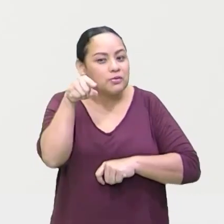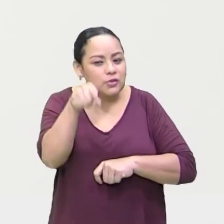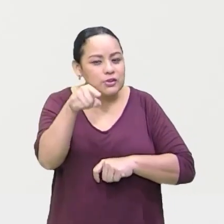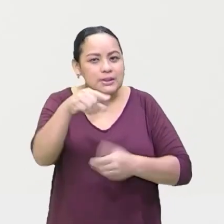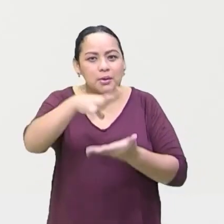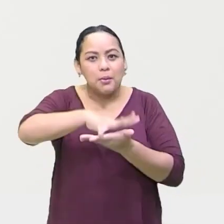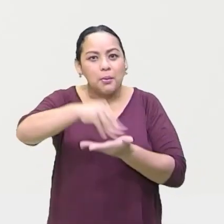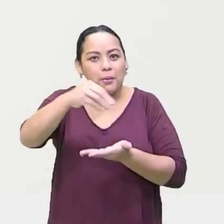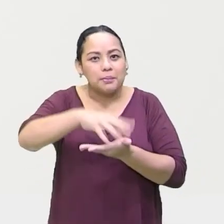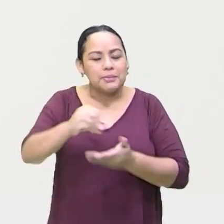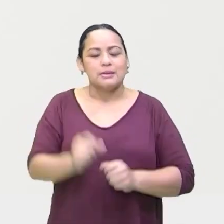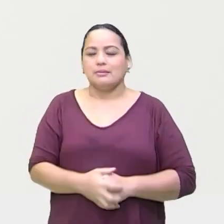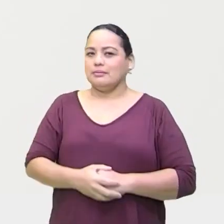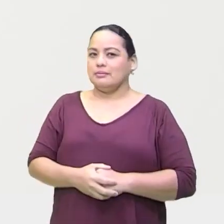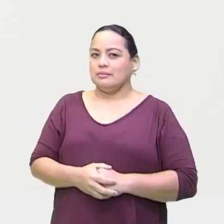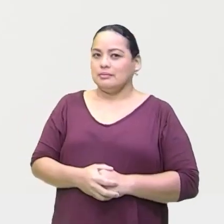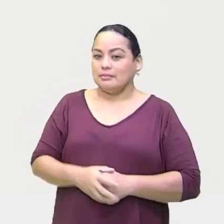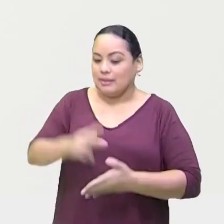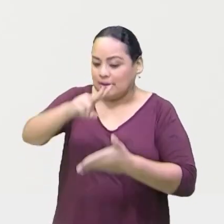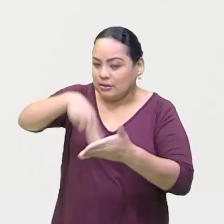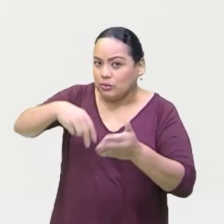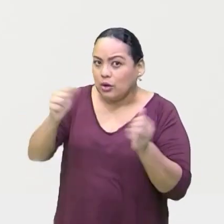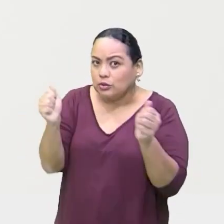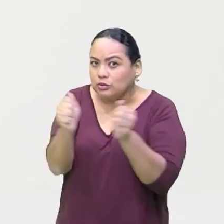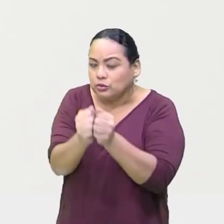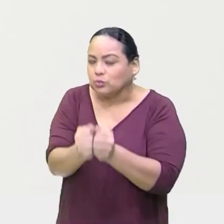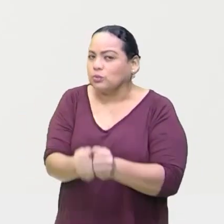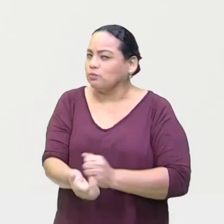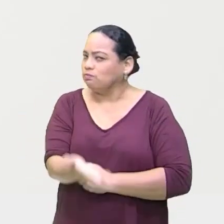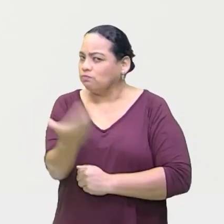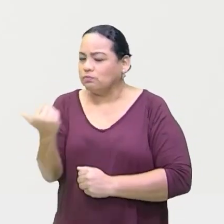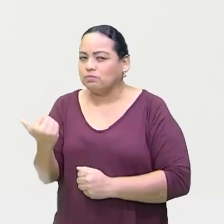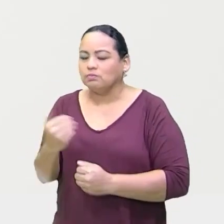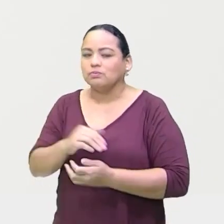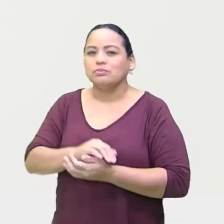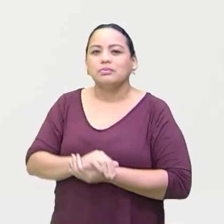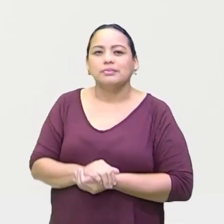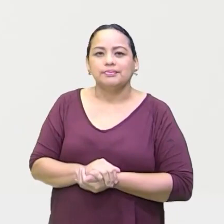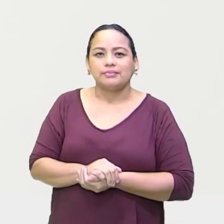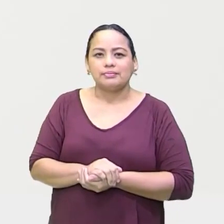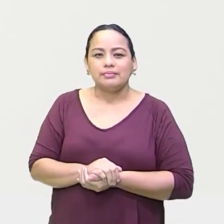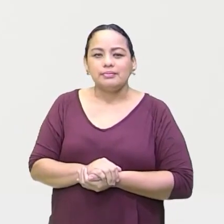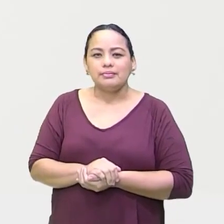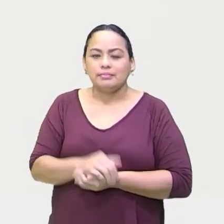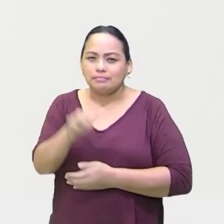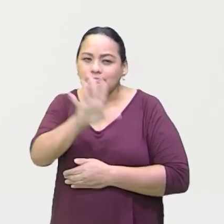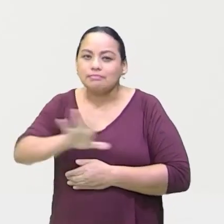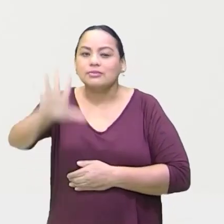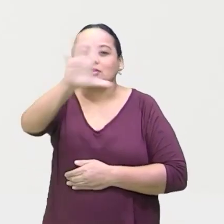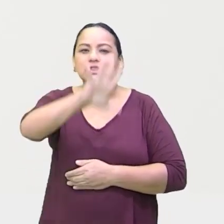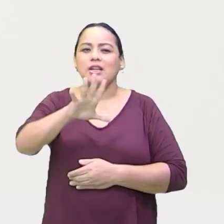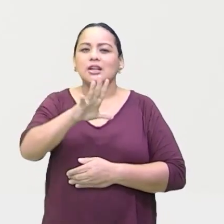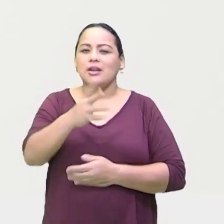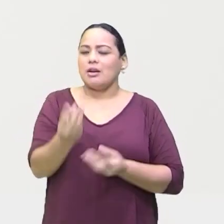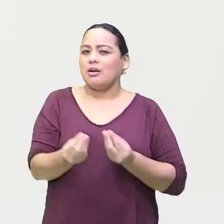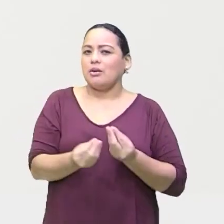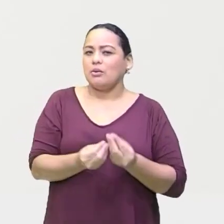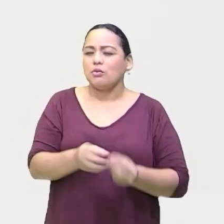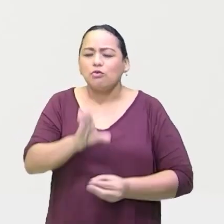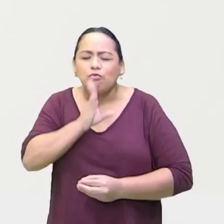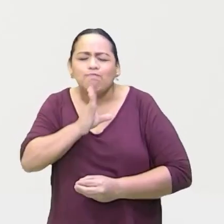copiar. Me acompanhe aqui na leitura, crianças. Olha só. No geral, são